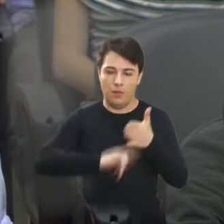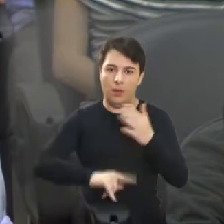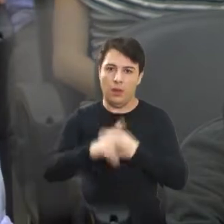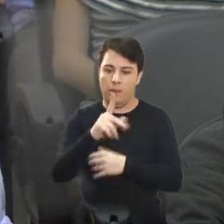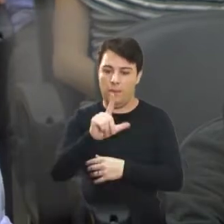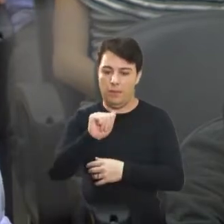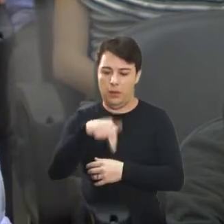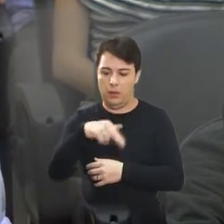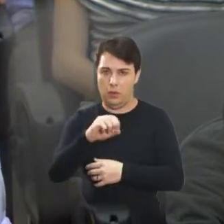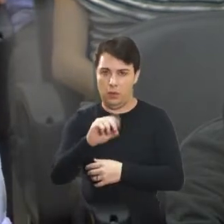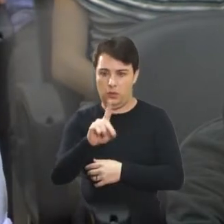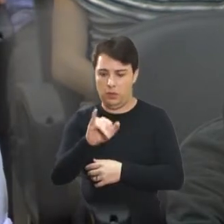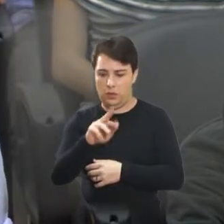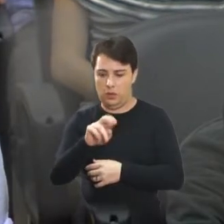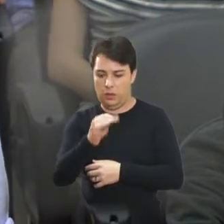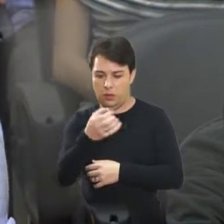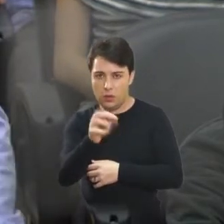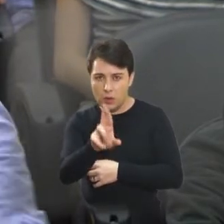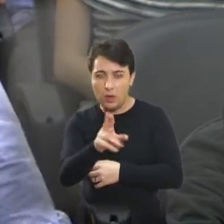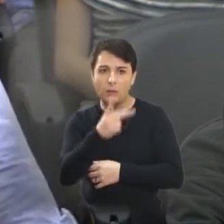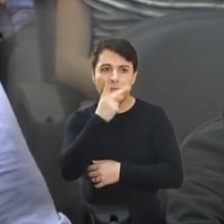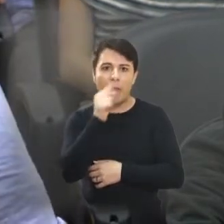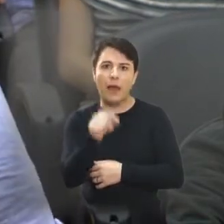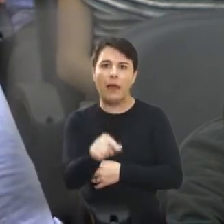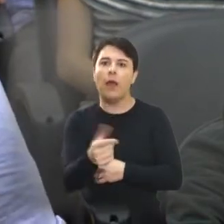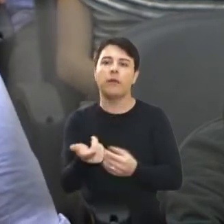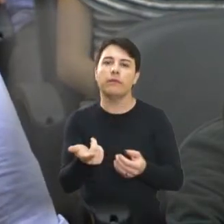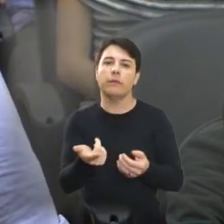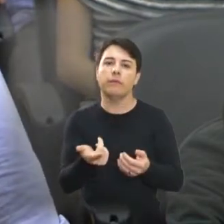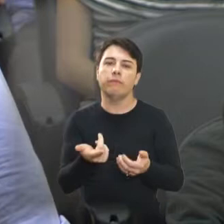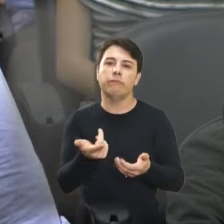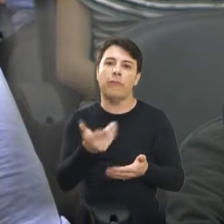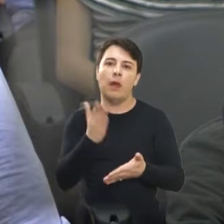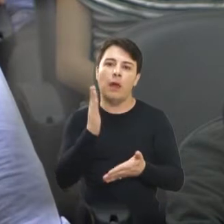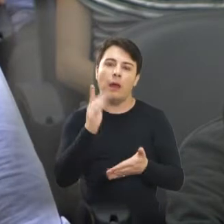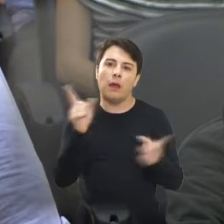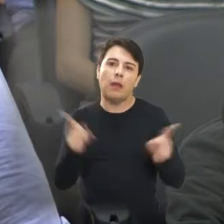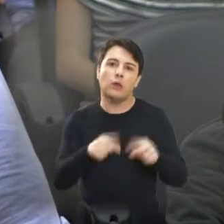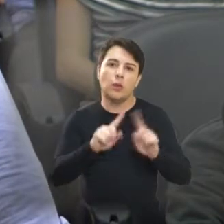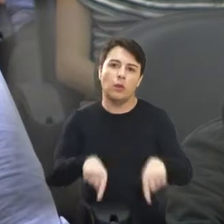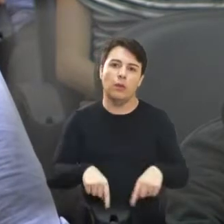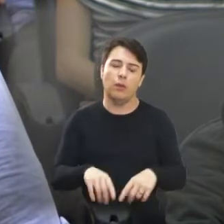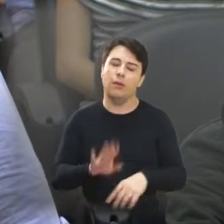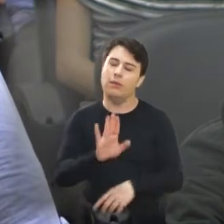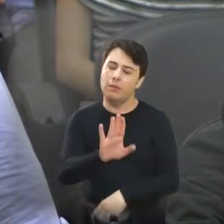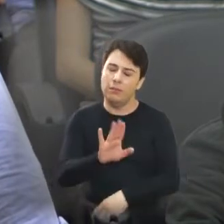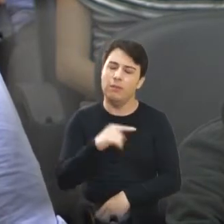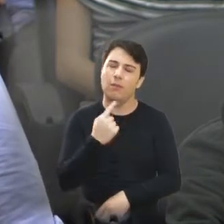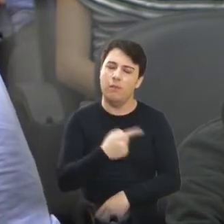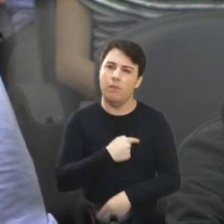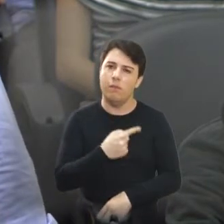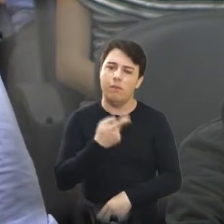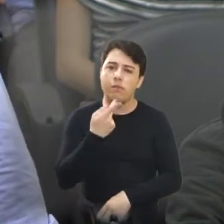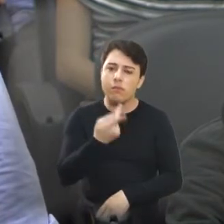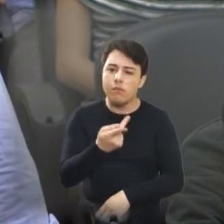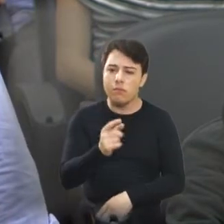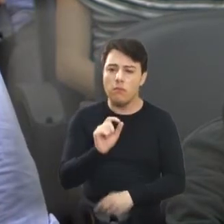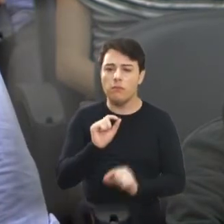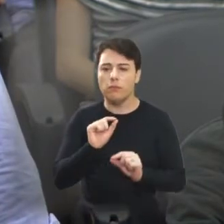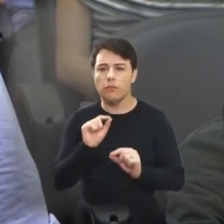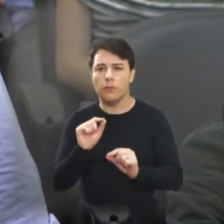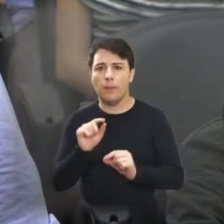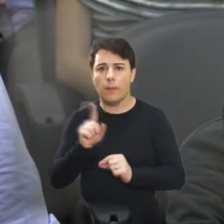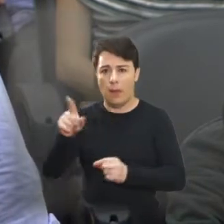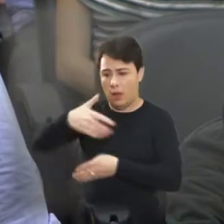acho que até para 200 metros quadrados. Então, se a gente está falando em preservação de vida, na rodovia